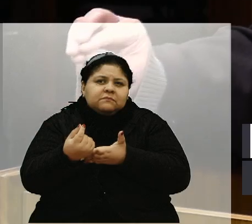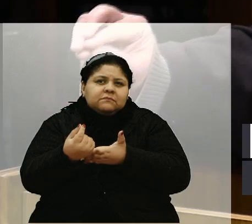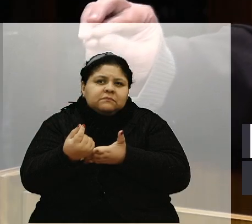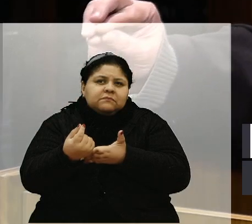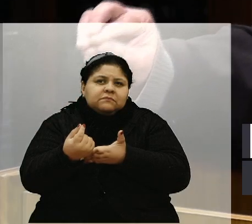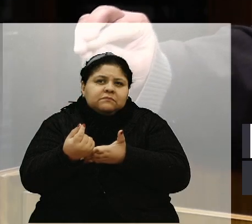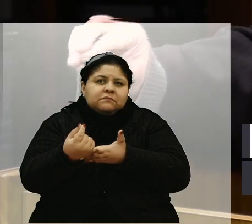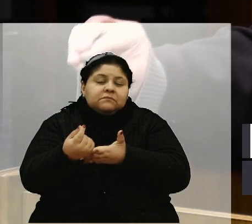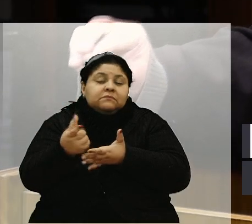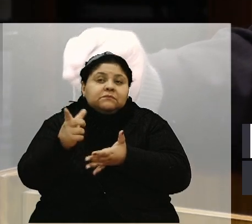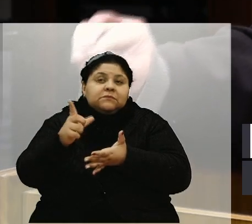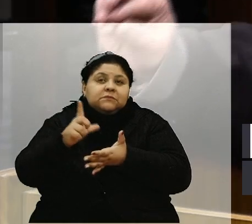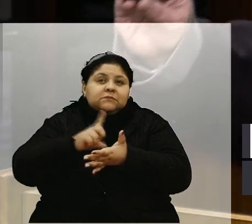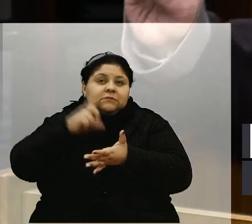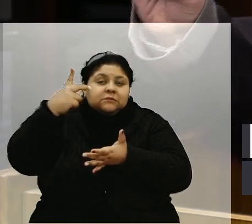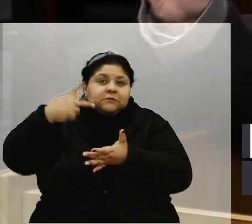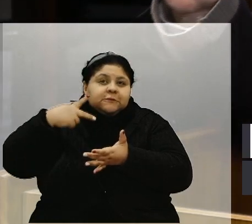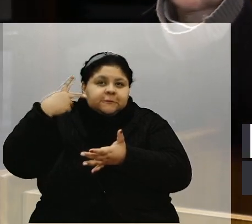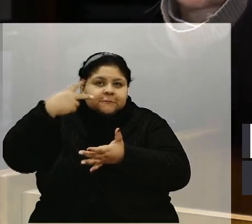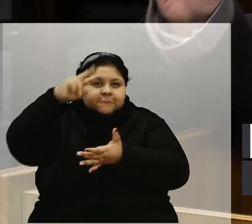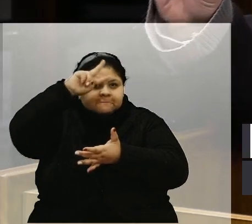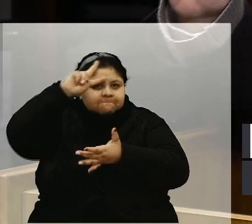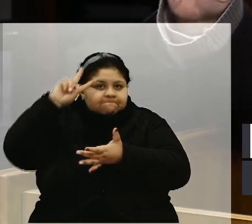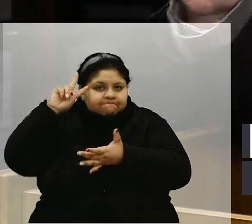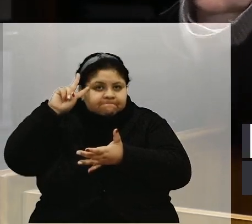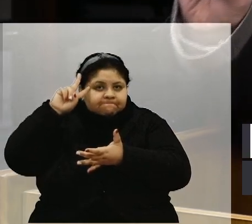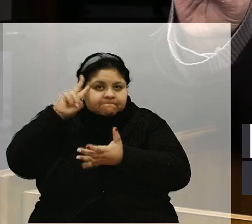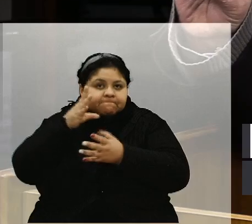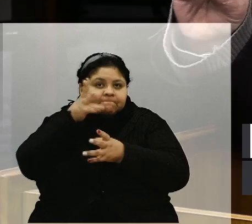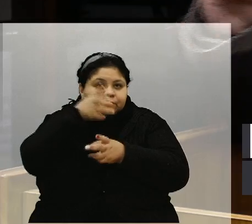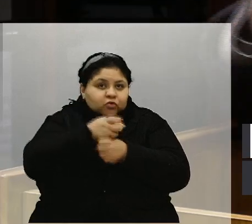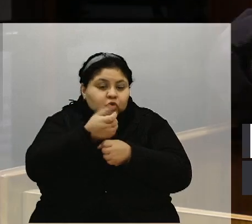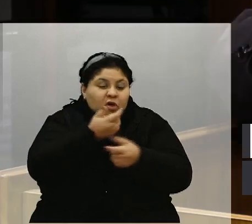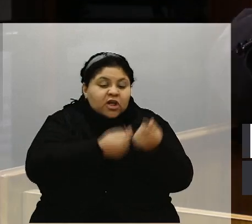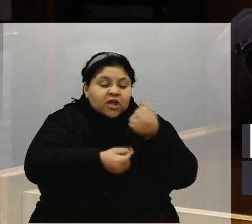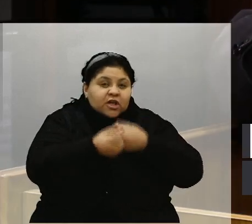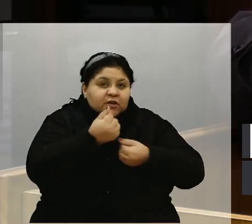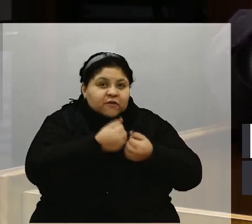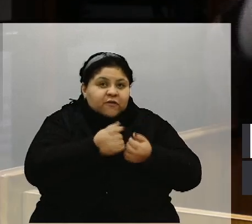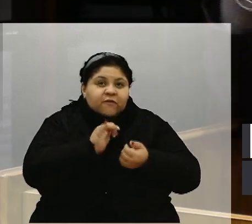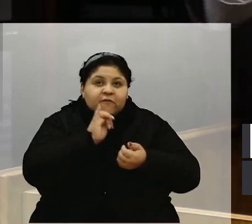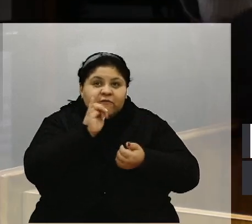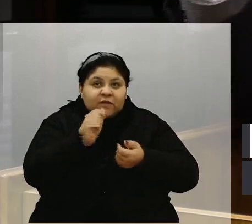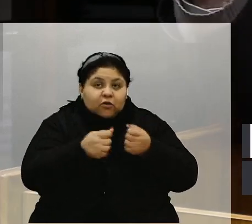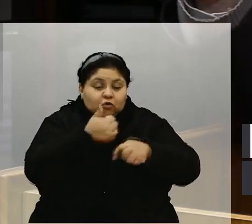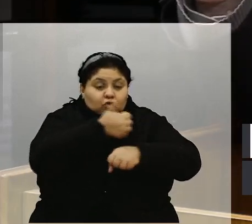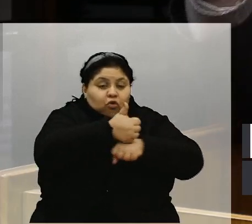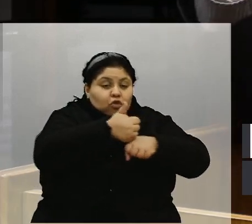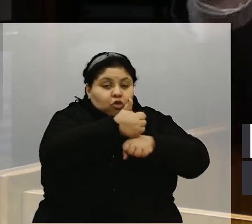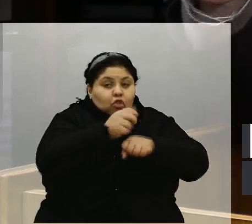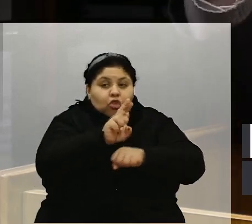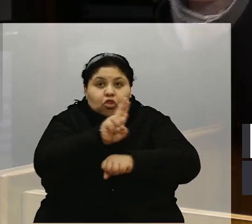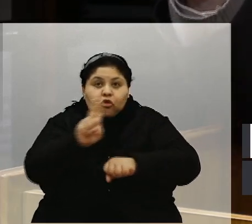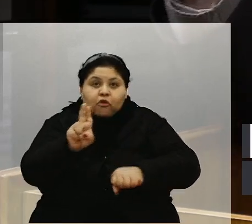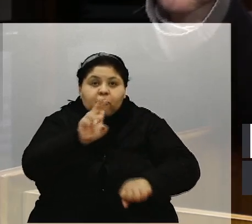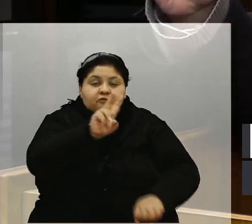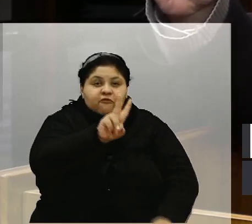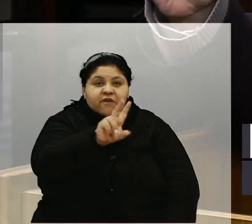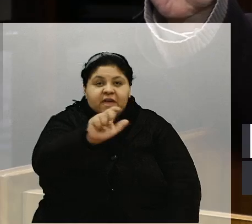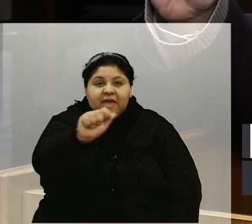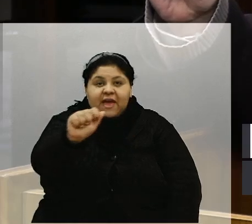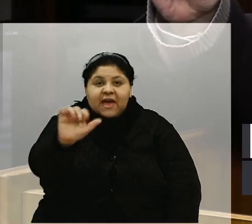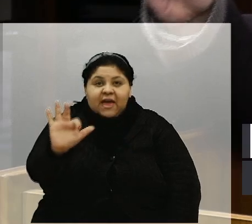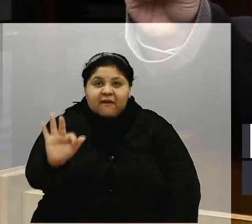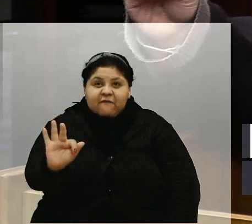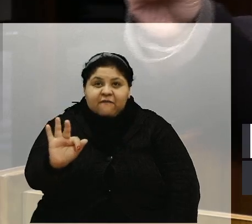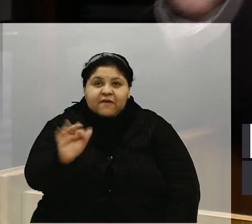Aí existe, vereador Wes, um cálculo econométrico, e aqui falo como economista, chamado VAF, que é Valor Adicionado